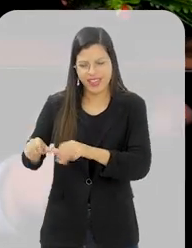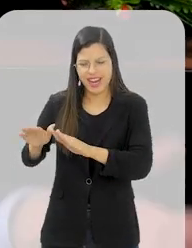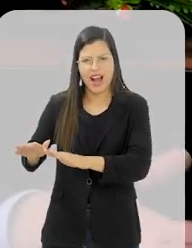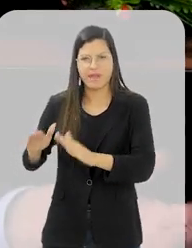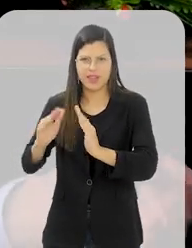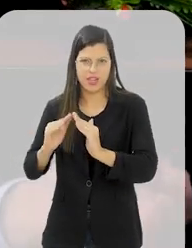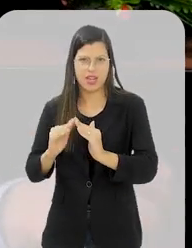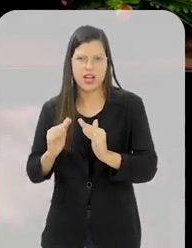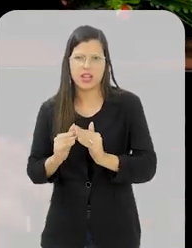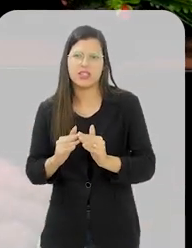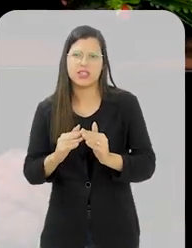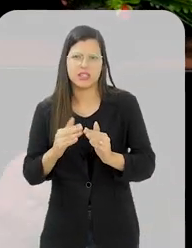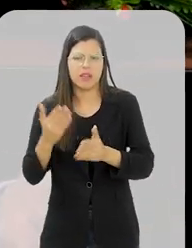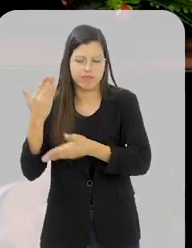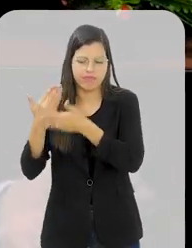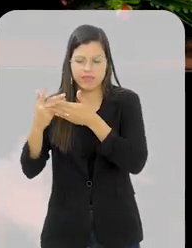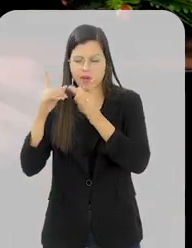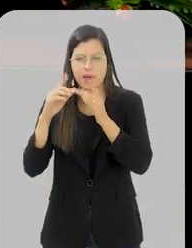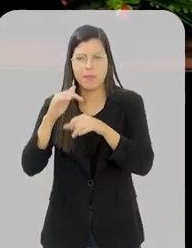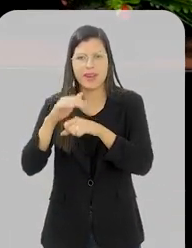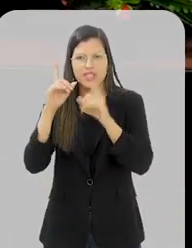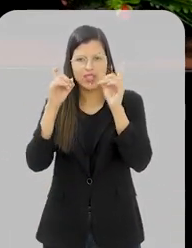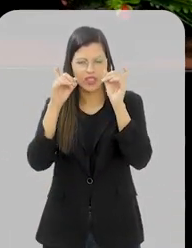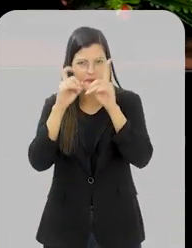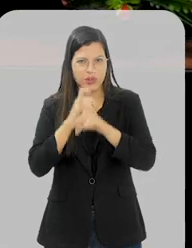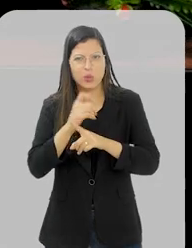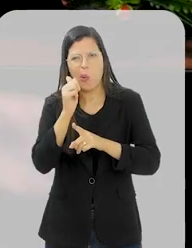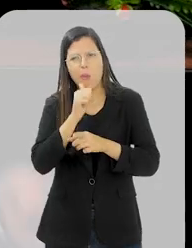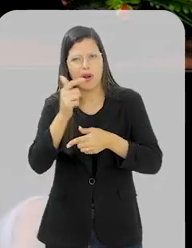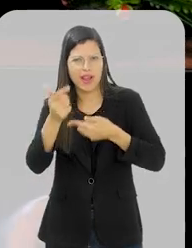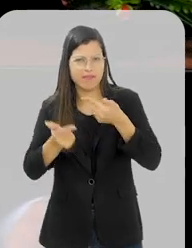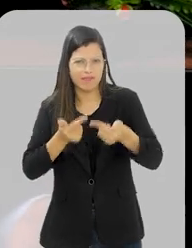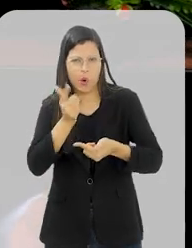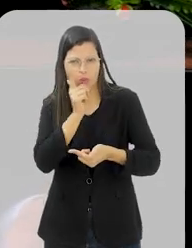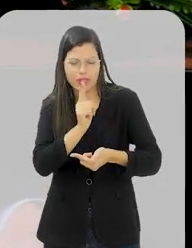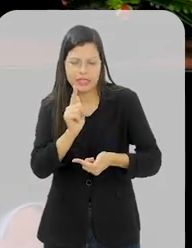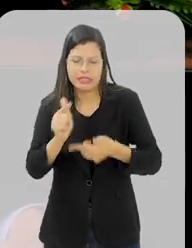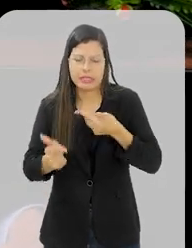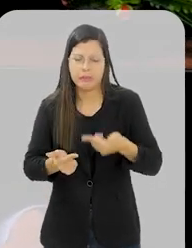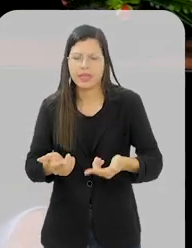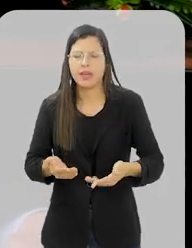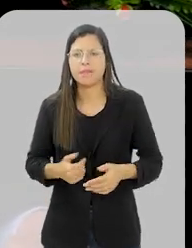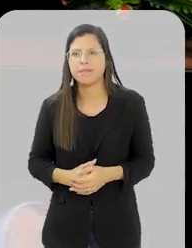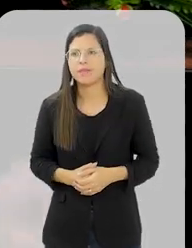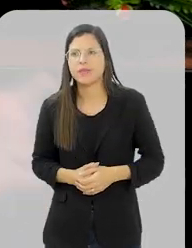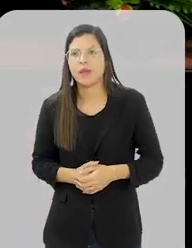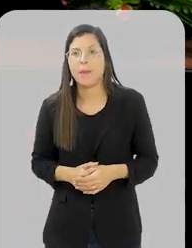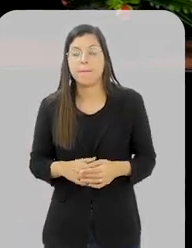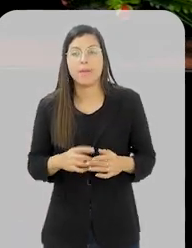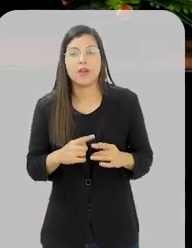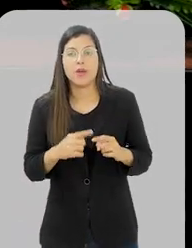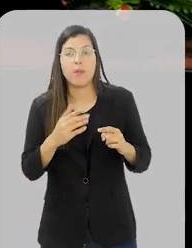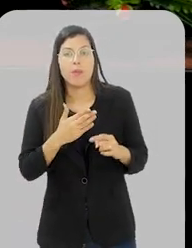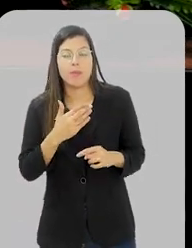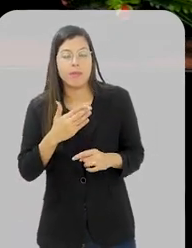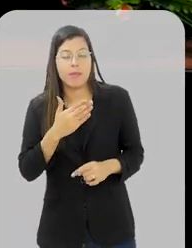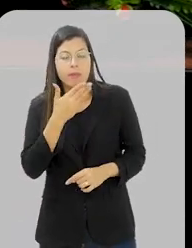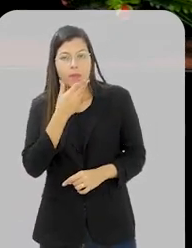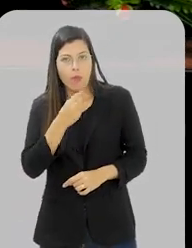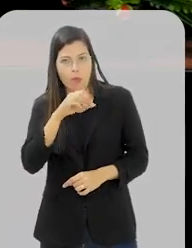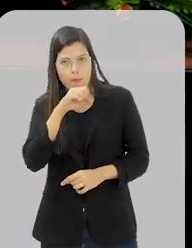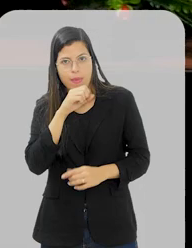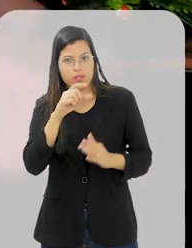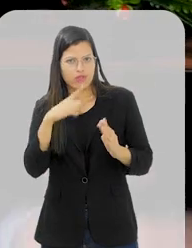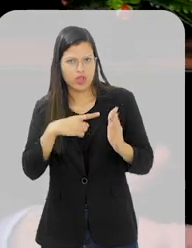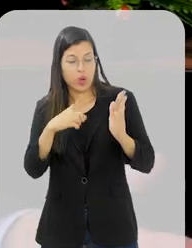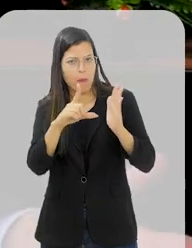mais difícil mulher trabalhar além do que a irmã dela trabalhava Mas isso é outra história Ah mas então meu pai era comerciante uma loja